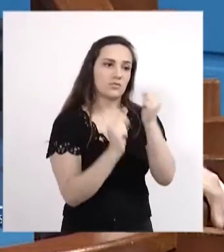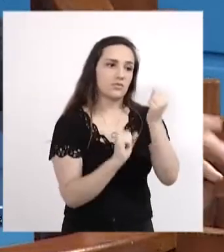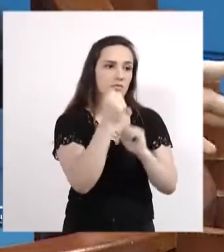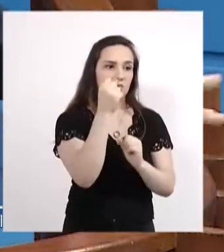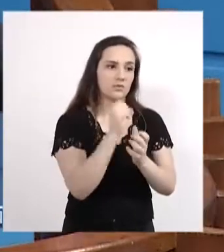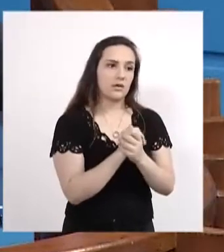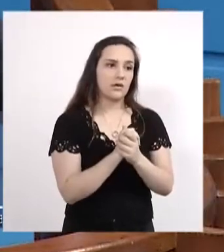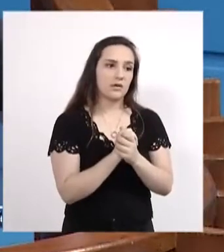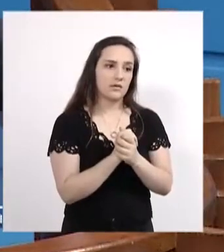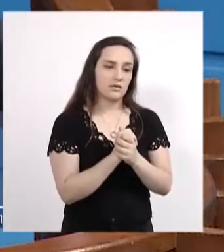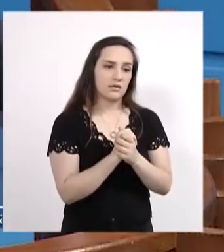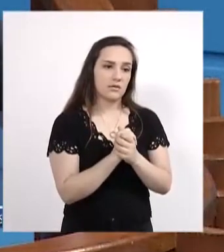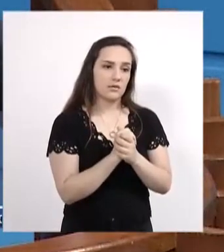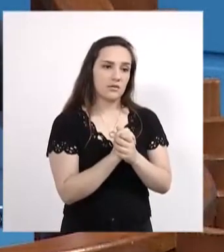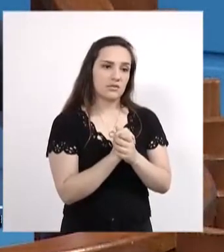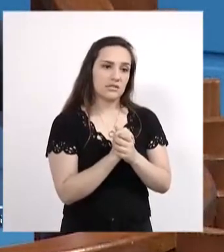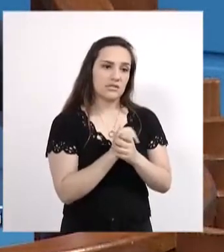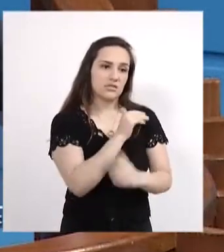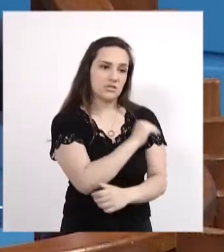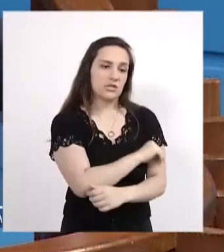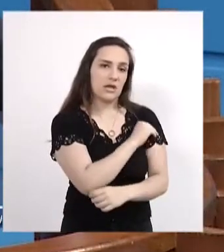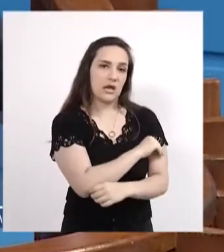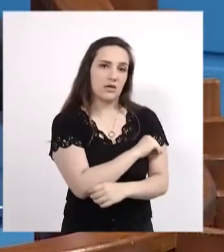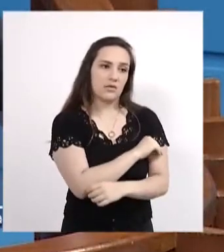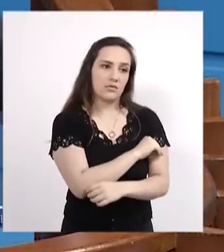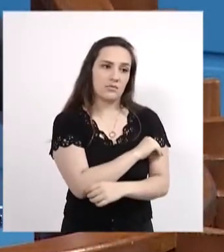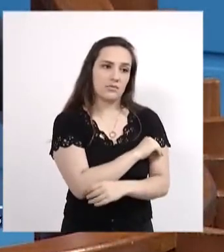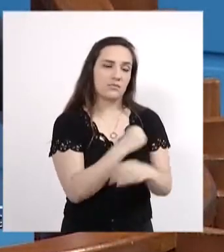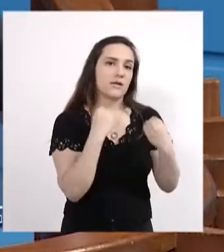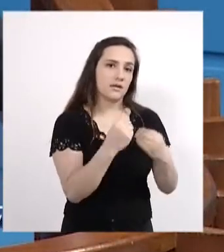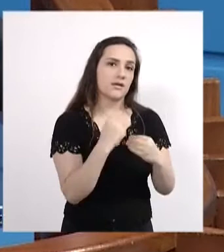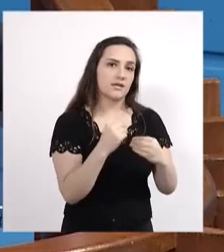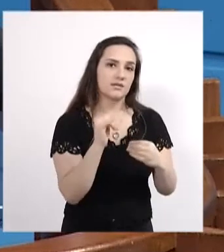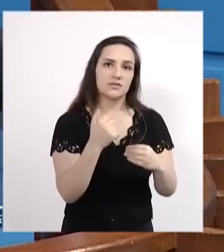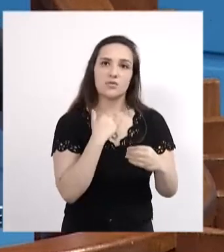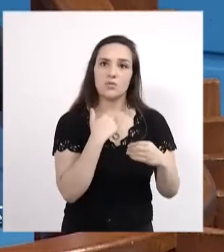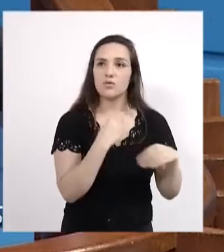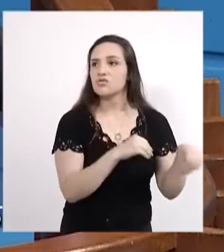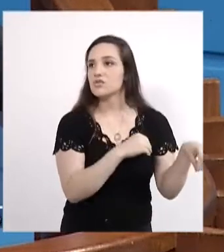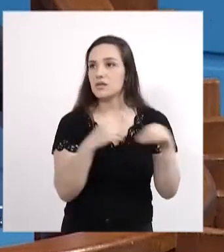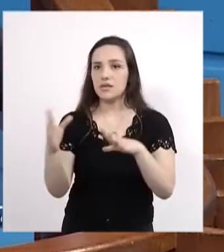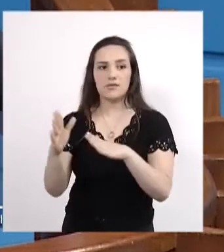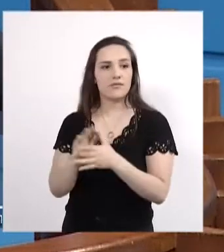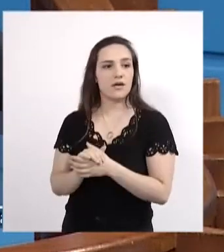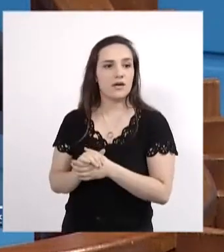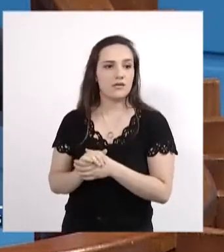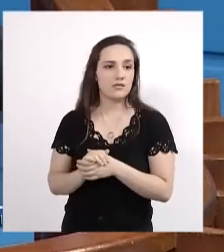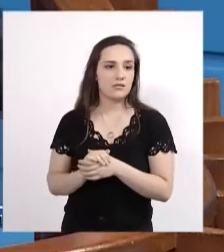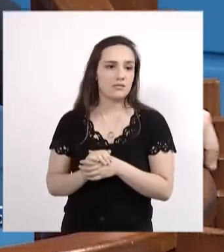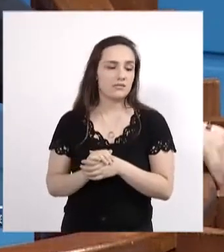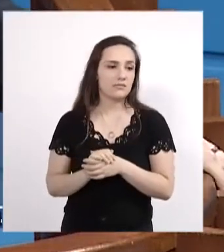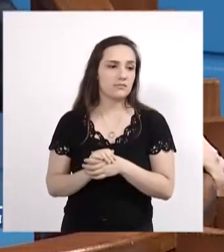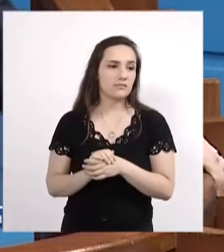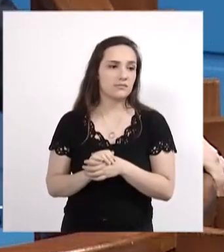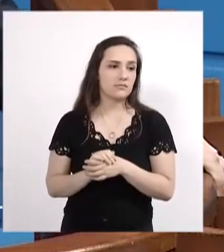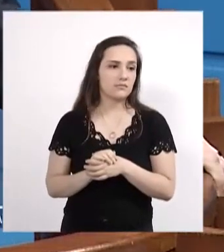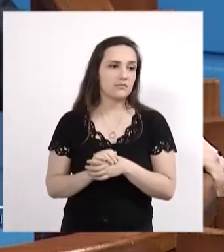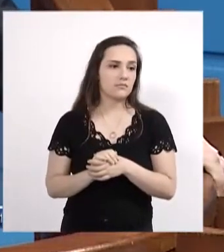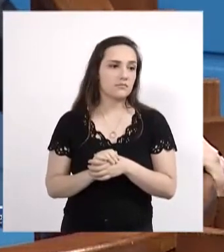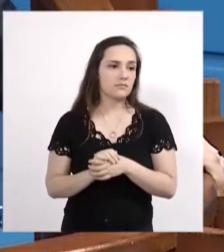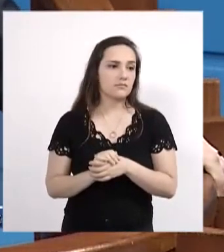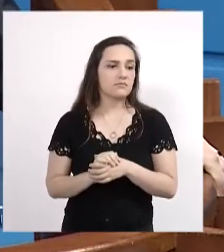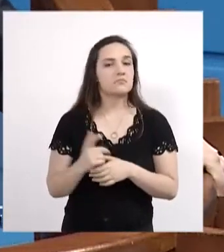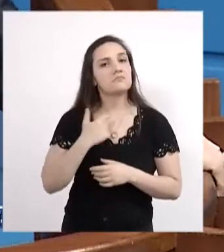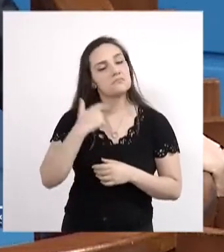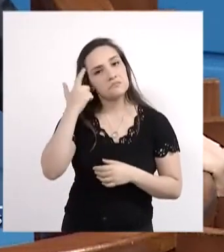em volta, para quê? Para chupar a cana? Que não vai ser. Então, eu acho que é